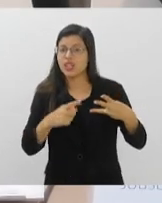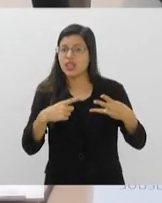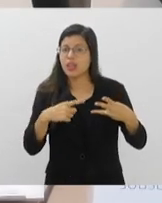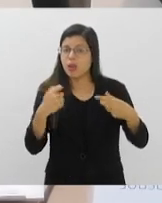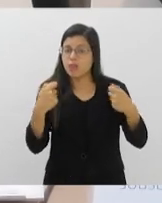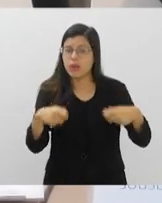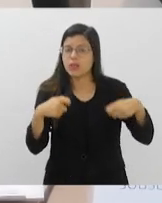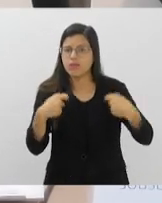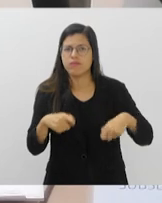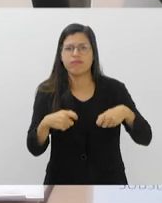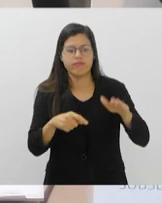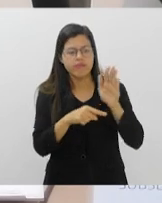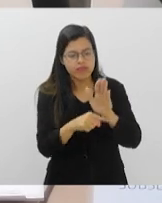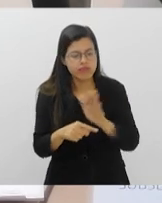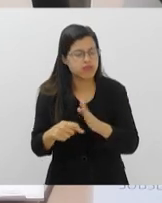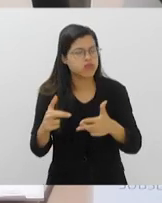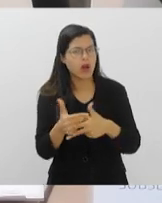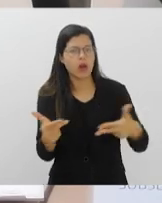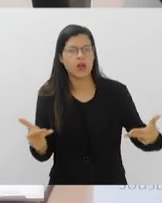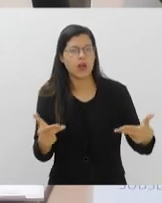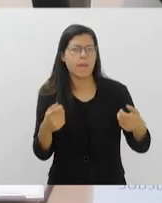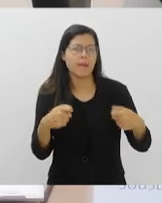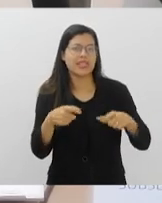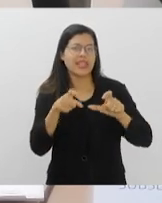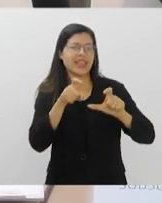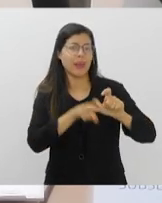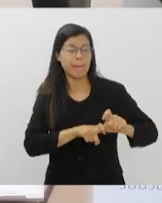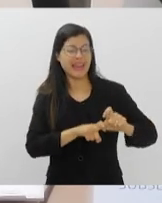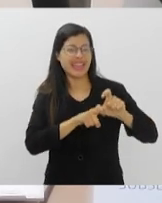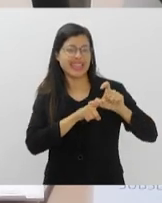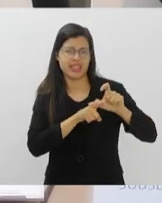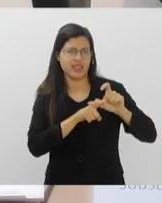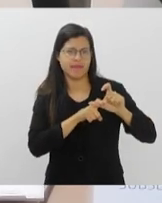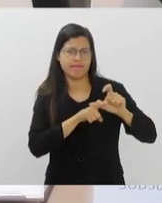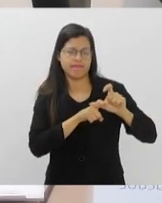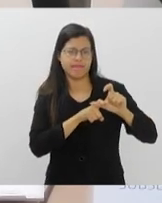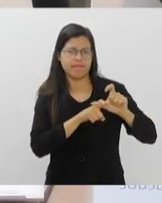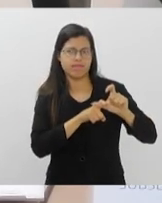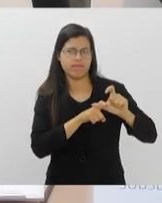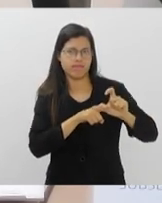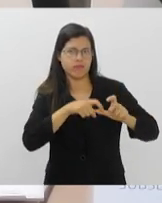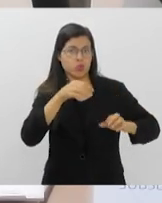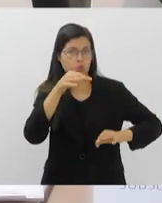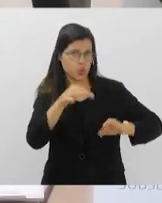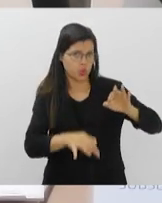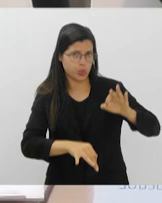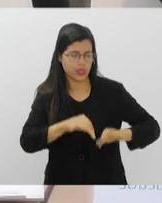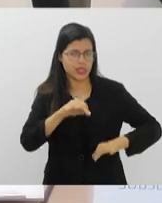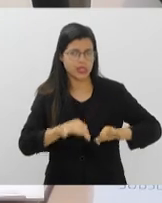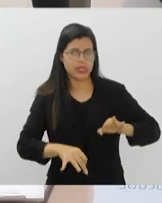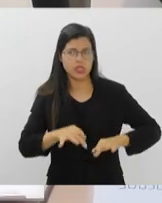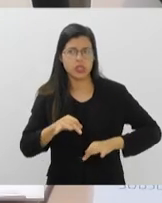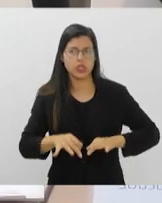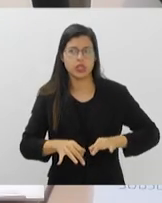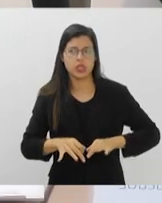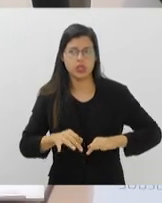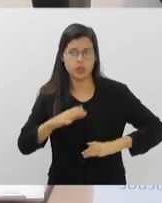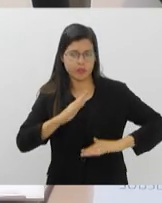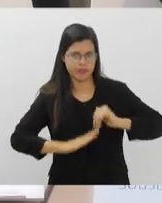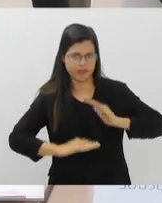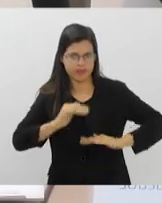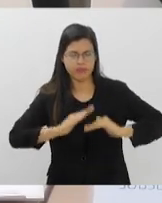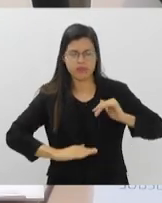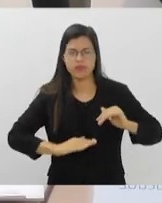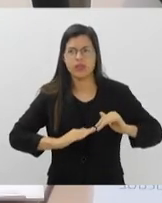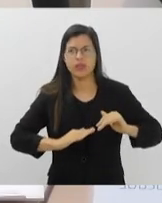e que precisa ficar dependendo de Juízes militantes como o Dr